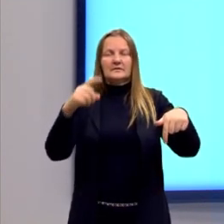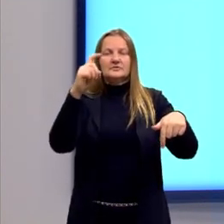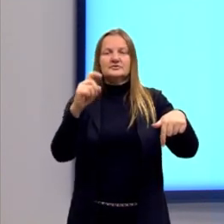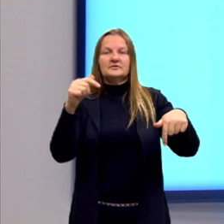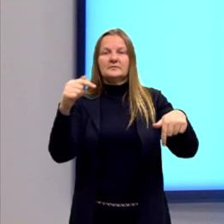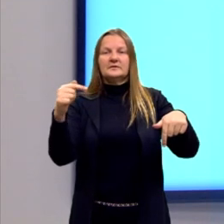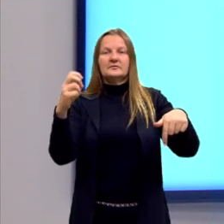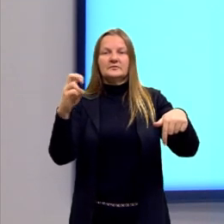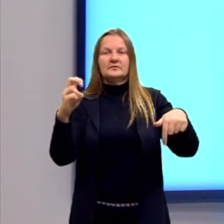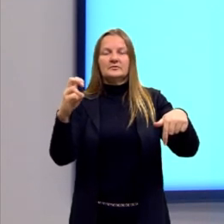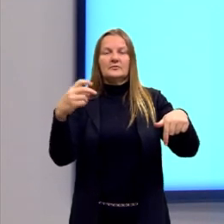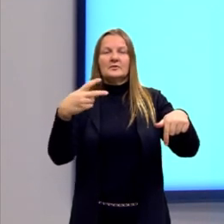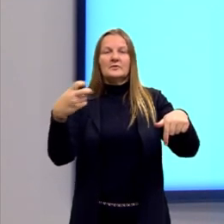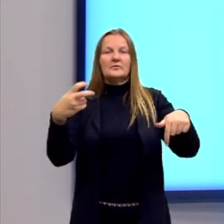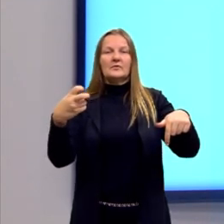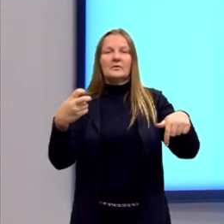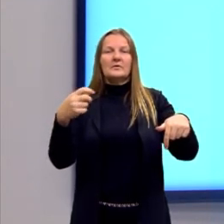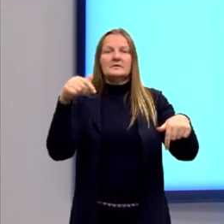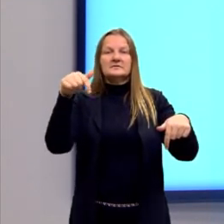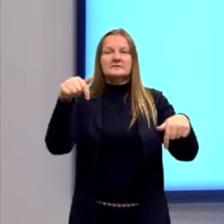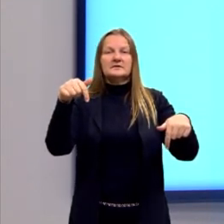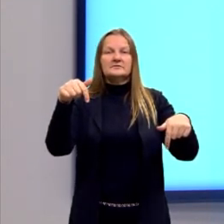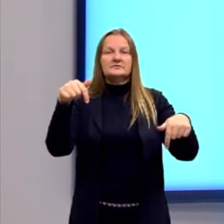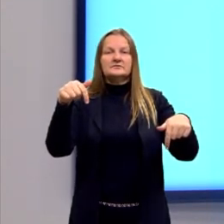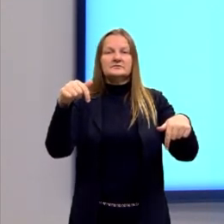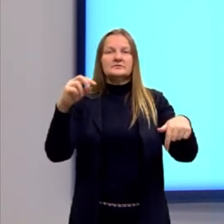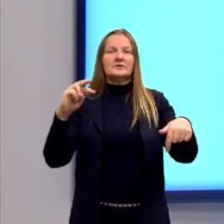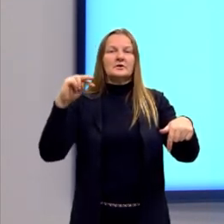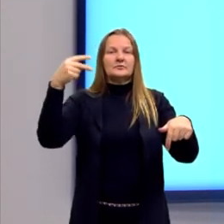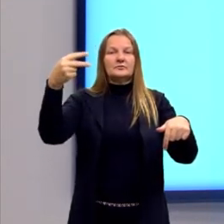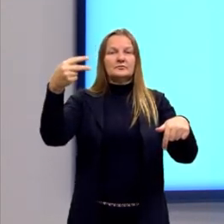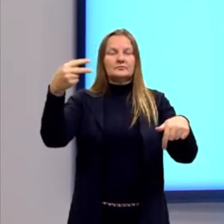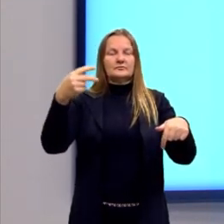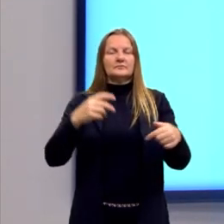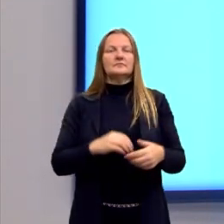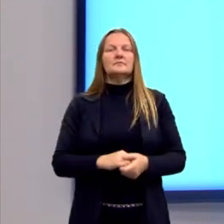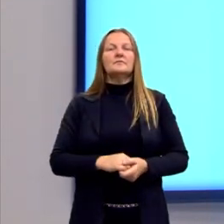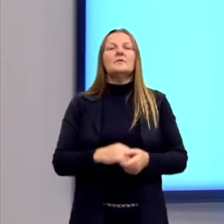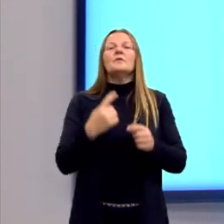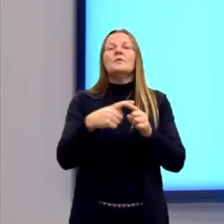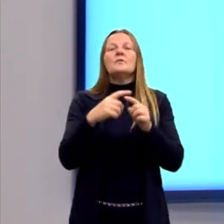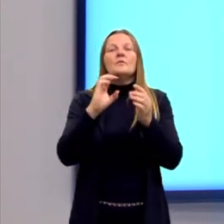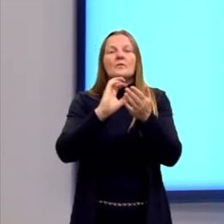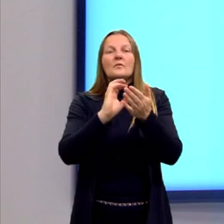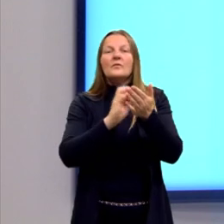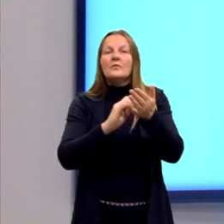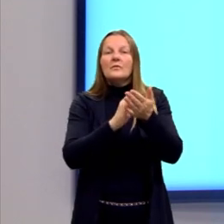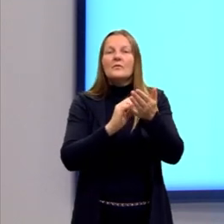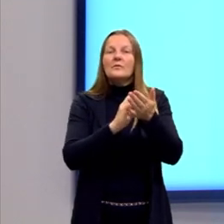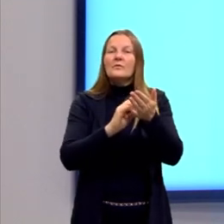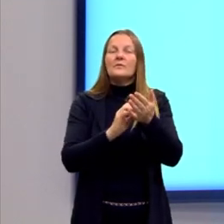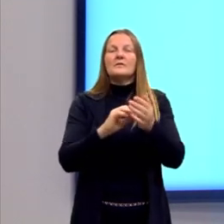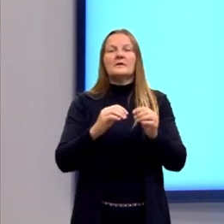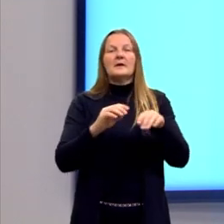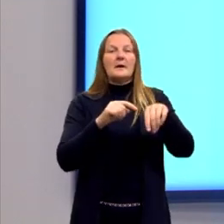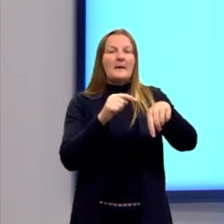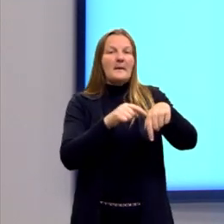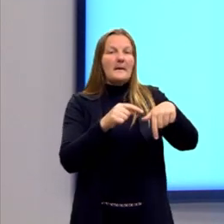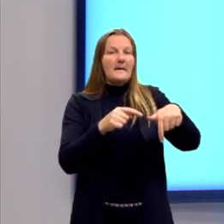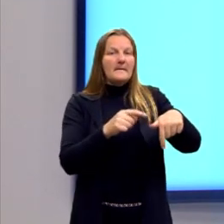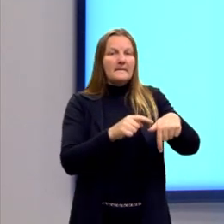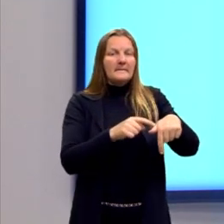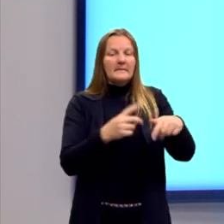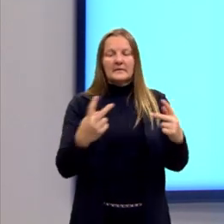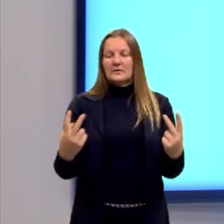- 5 = 7 elevado a 2 E aí resolvemos agora né as bases